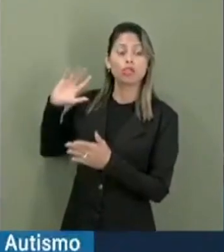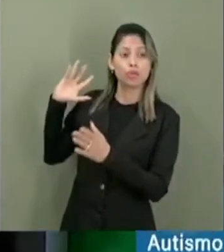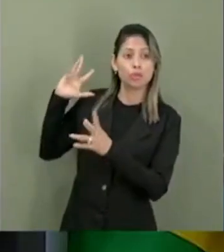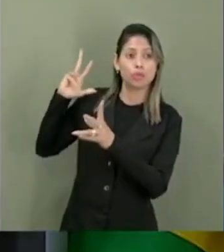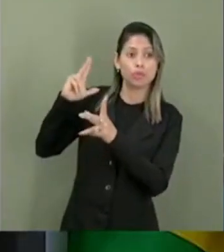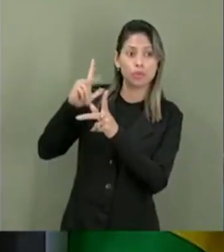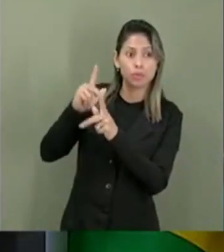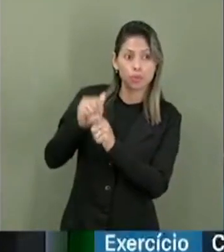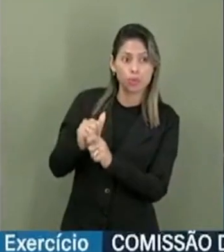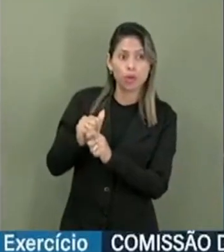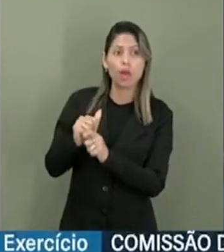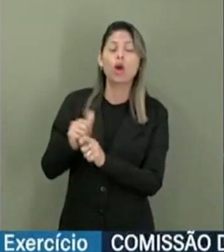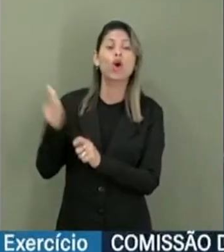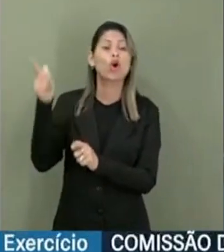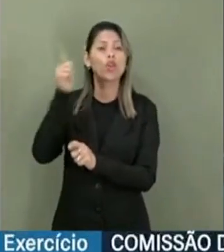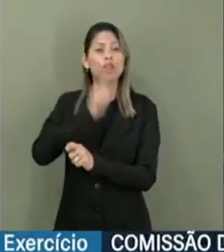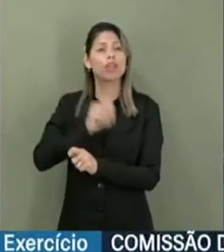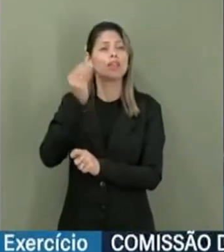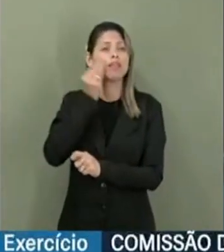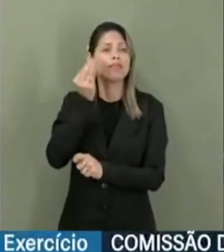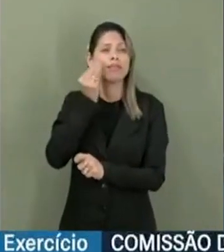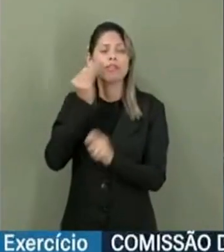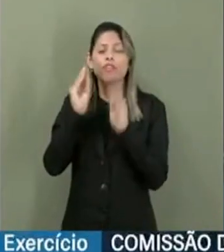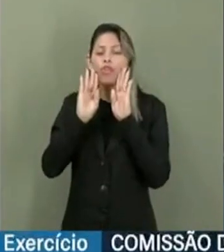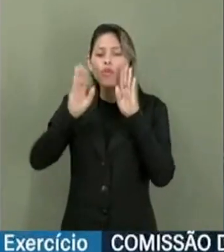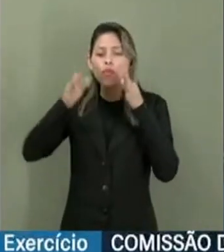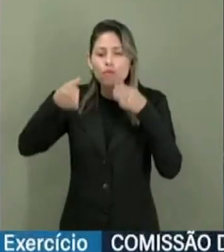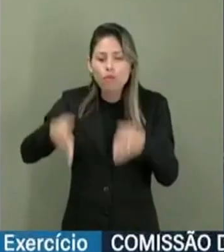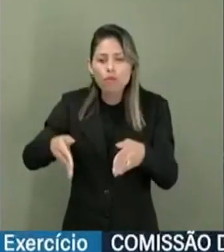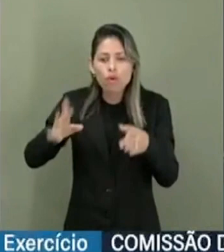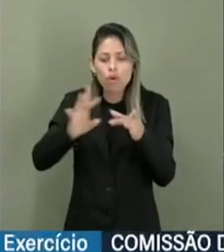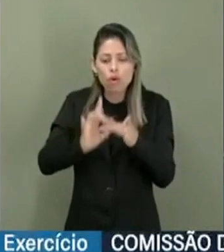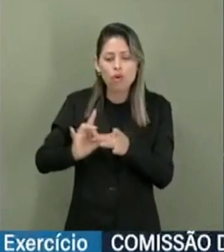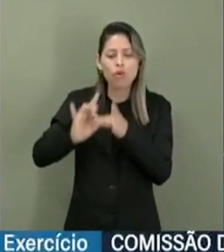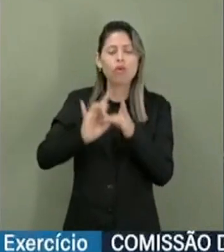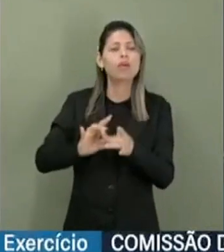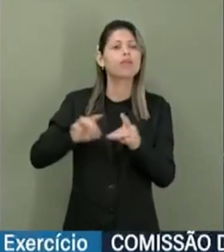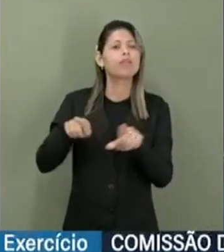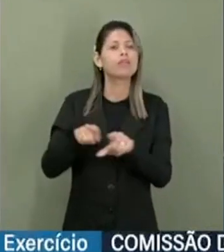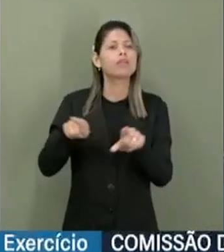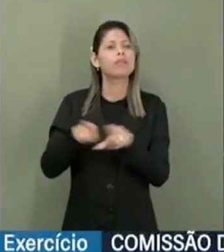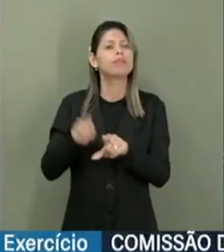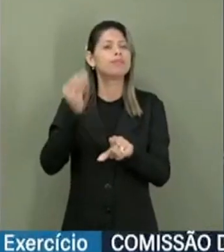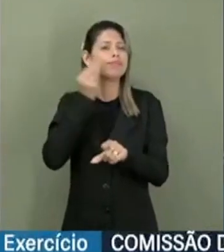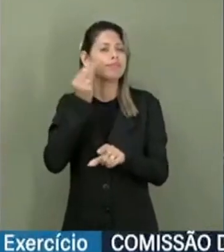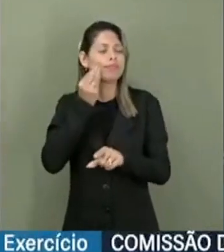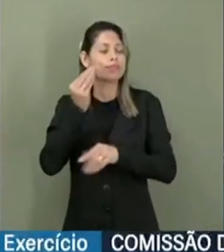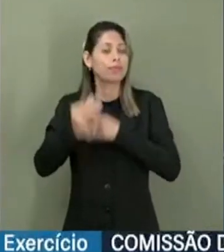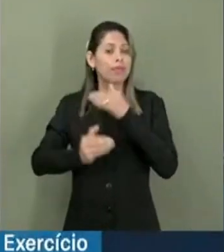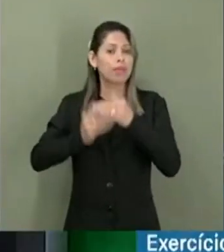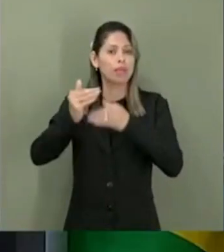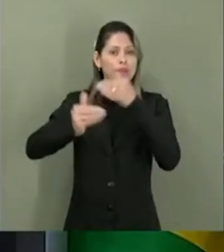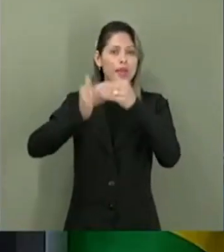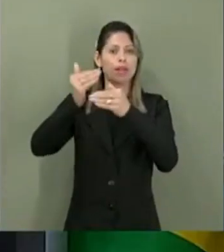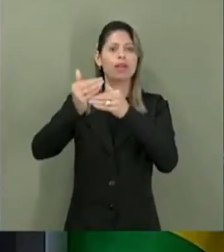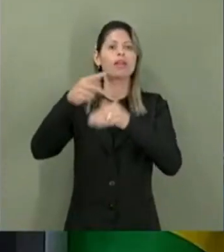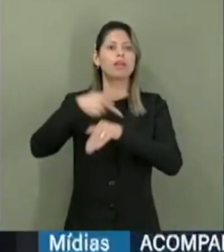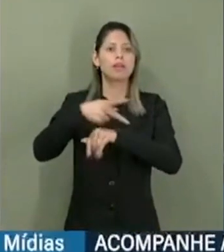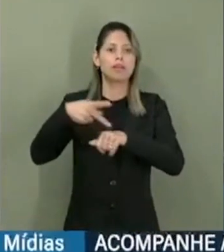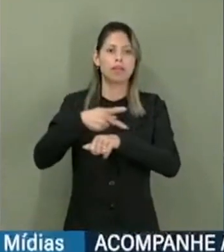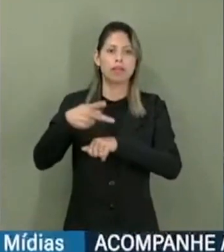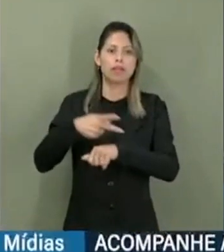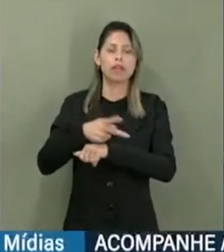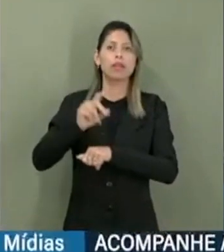dificuldades focados na União e na reconstrução do país em cima da convergência